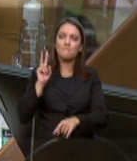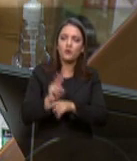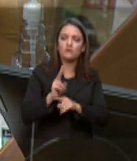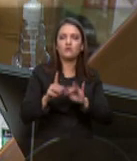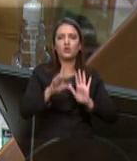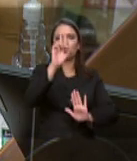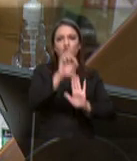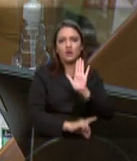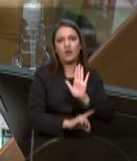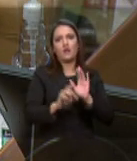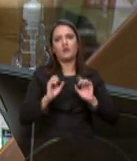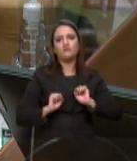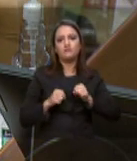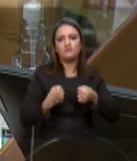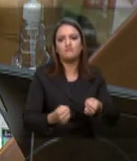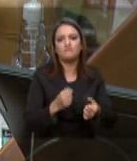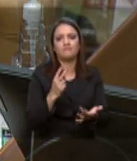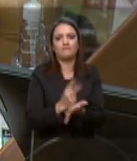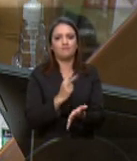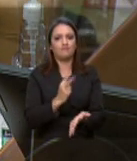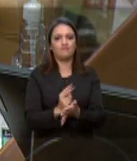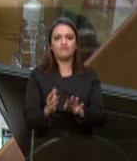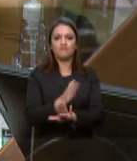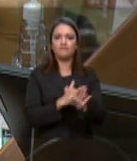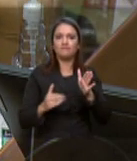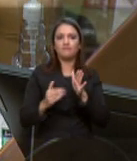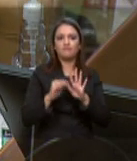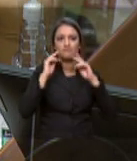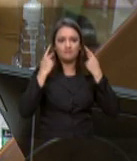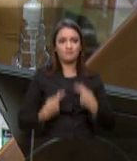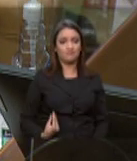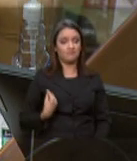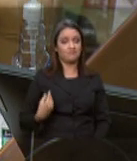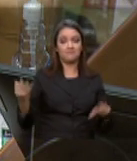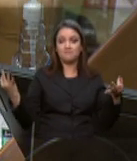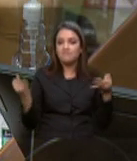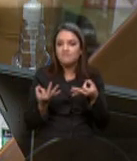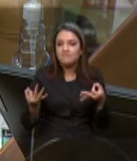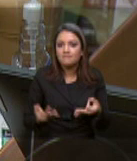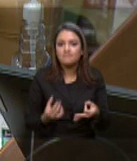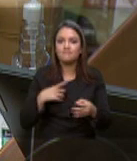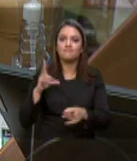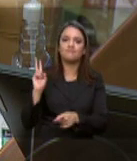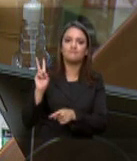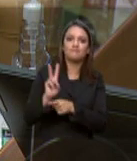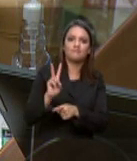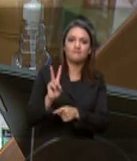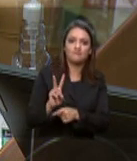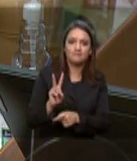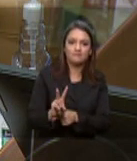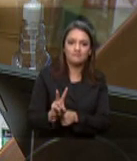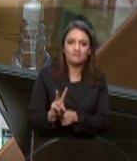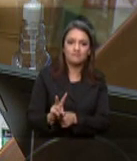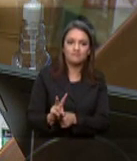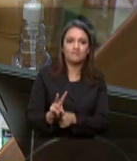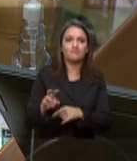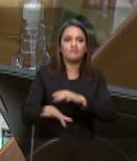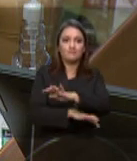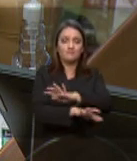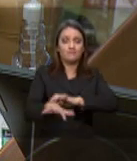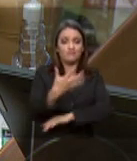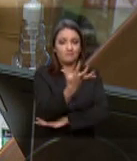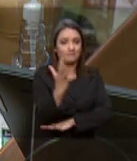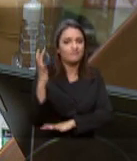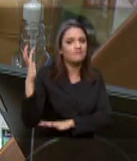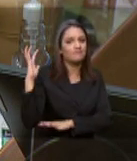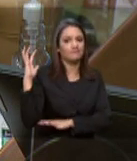incluído aí o direito que interessa a toda a humanidade, que é o direito à vida digna, pelas condições de proteção ao meio ambiente